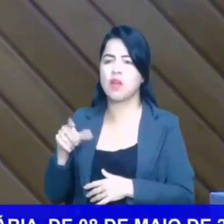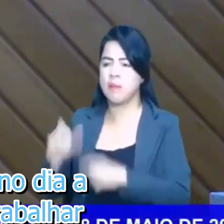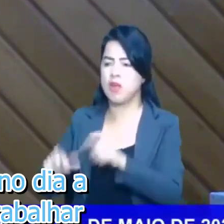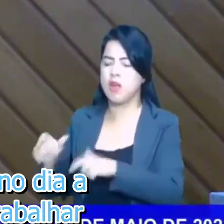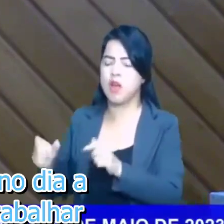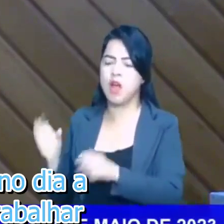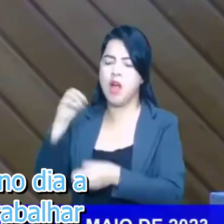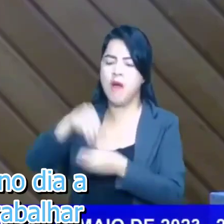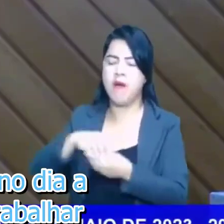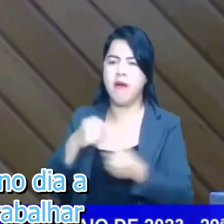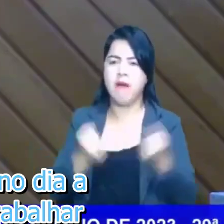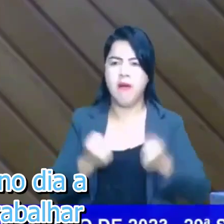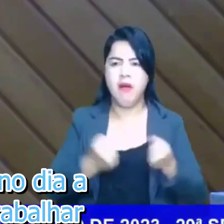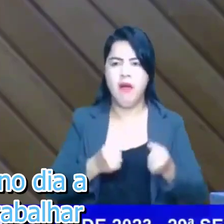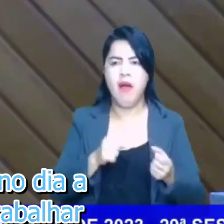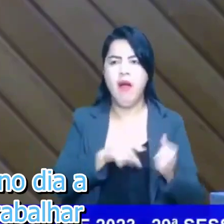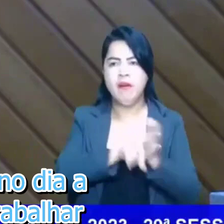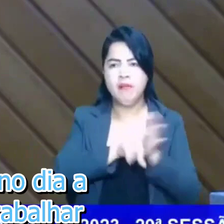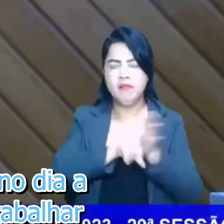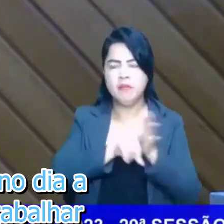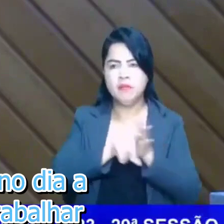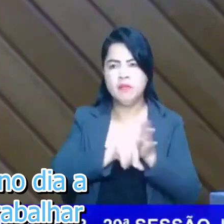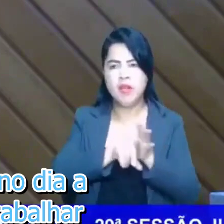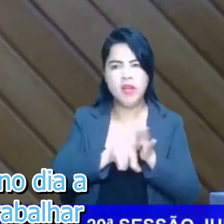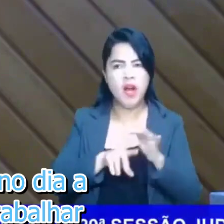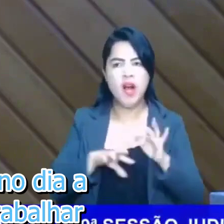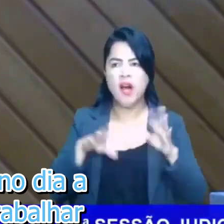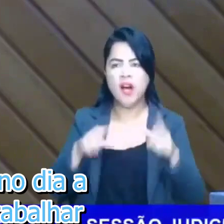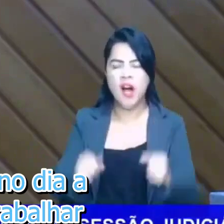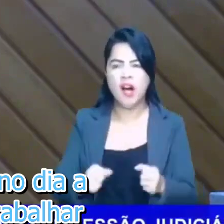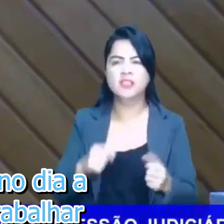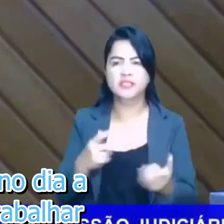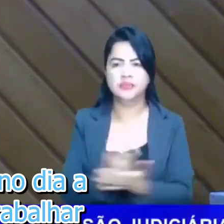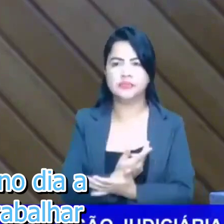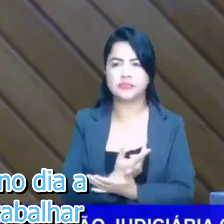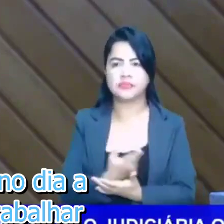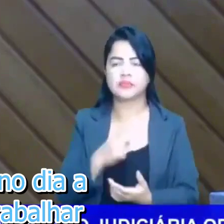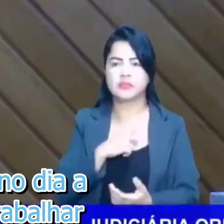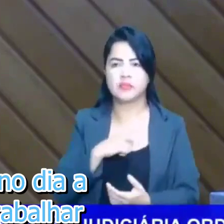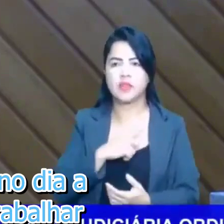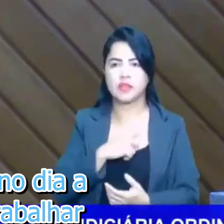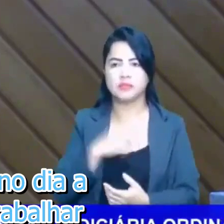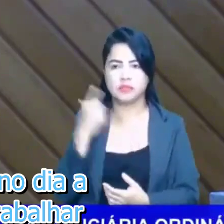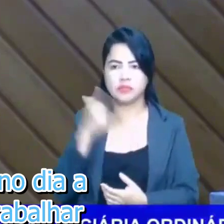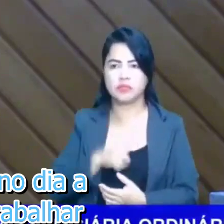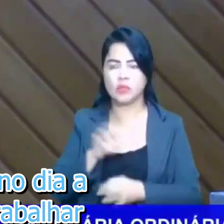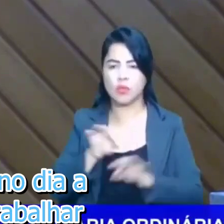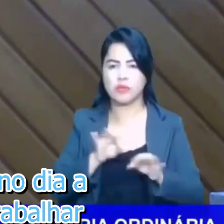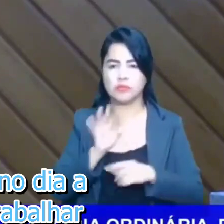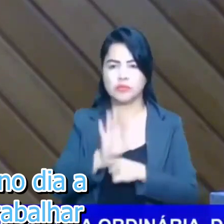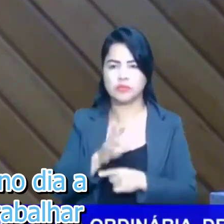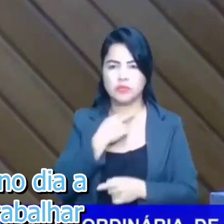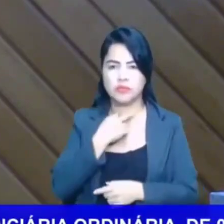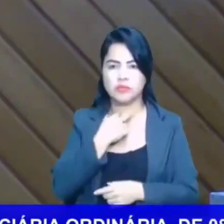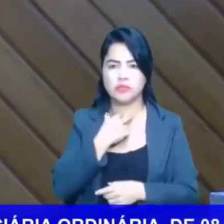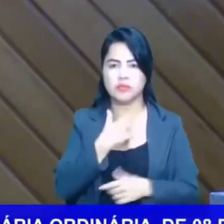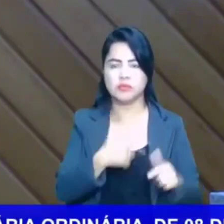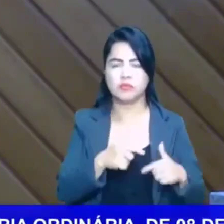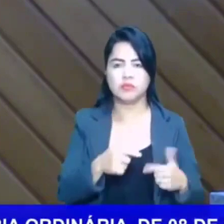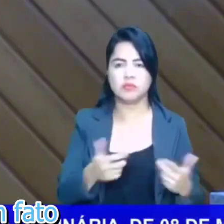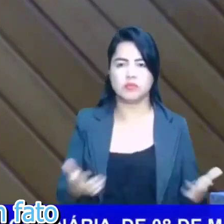carro. A investigação, ela se presta, as coisas que acontecem no dia a dia, elas se prestam para alimentar. Nós não podemos